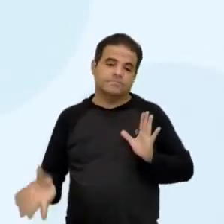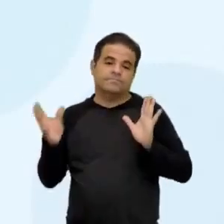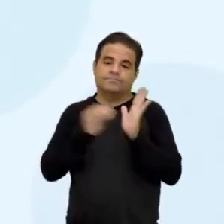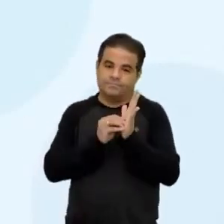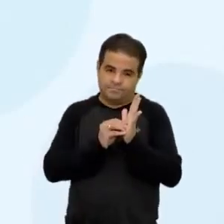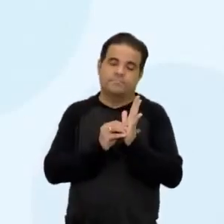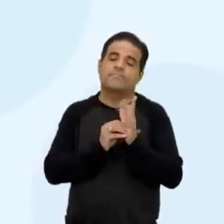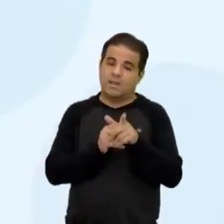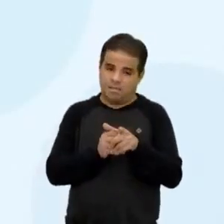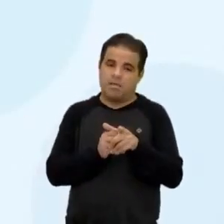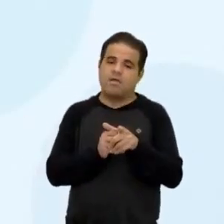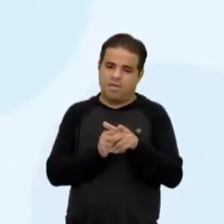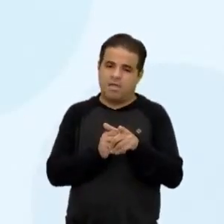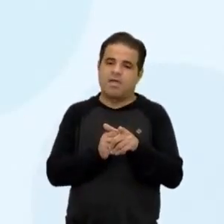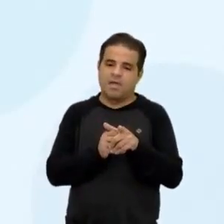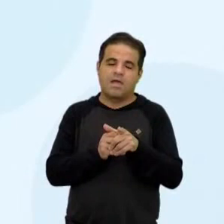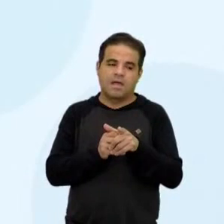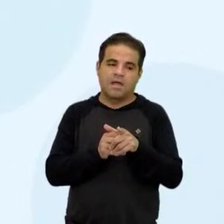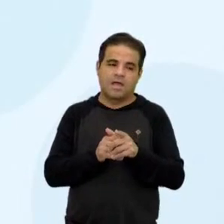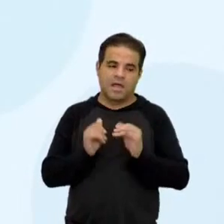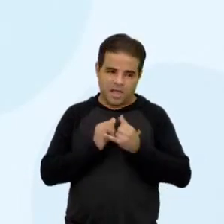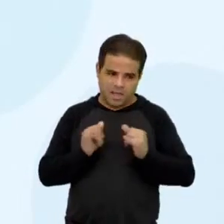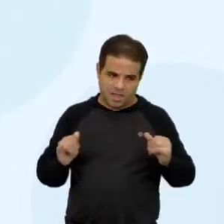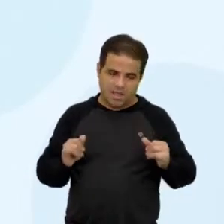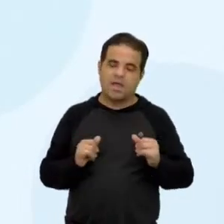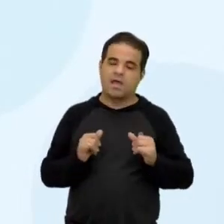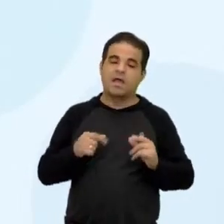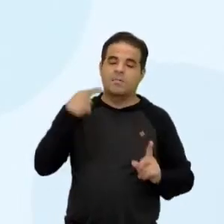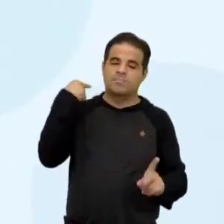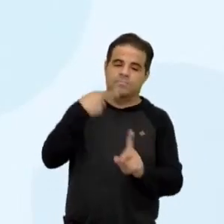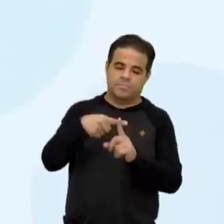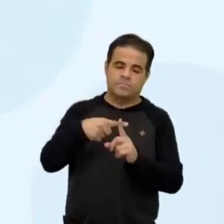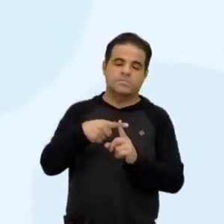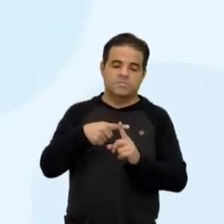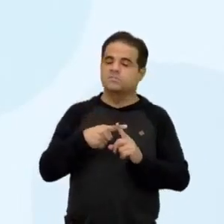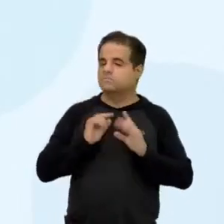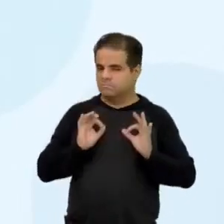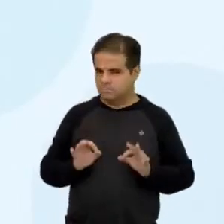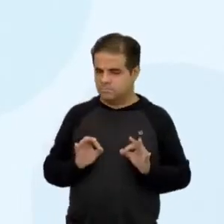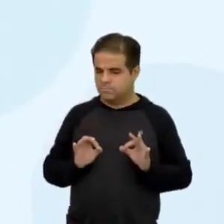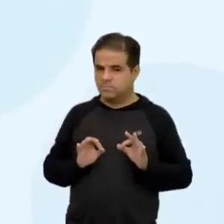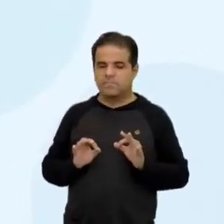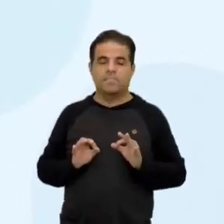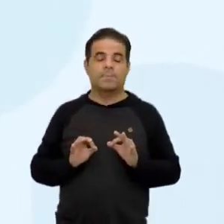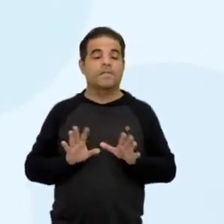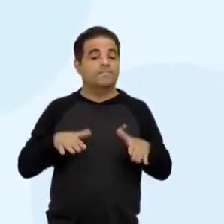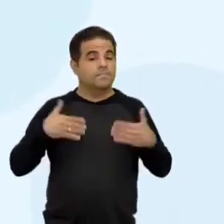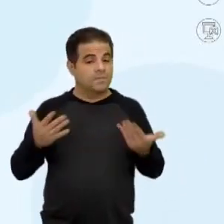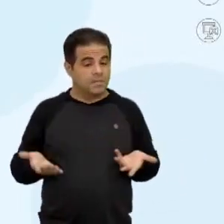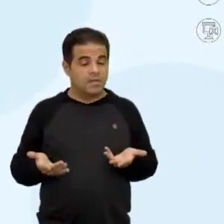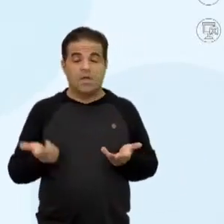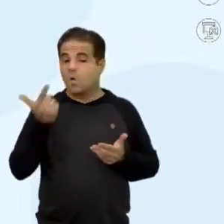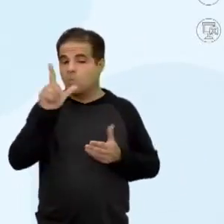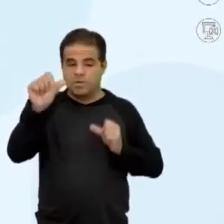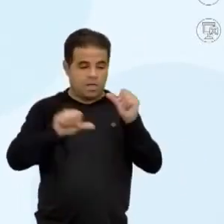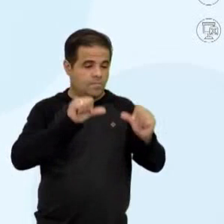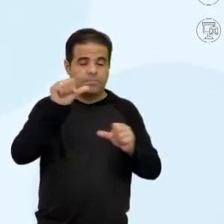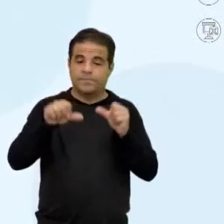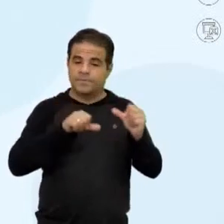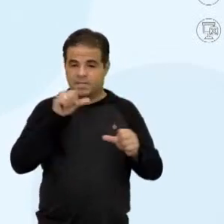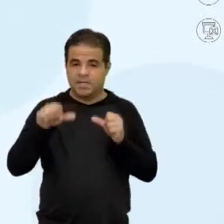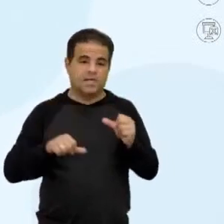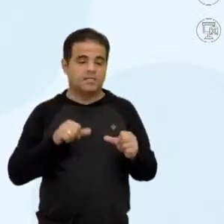interruptor aqui, que é o quê? Na carga positiva, tá? Então, a única